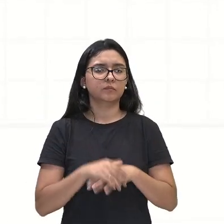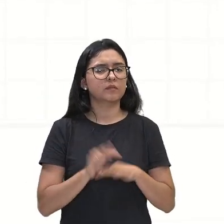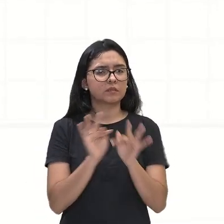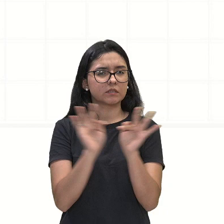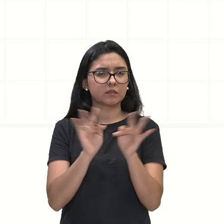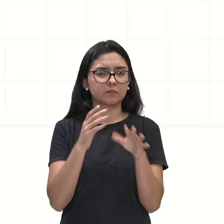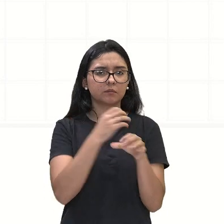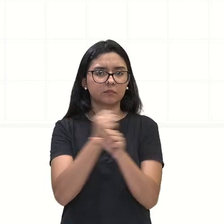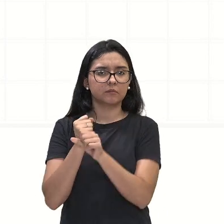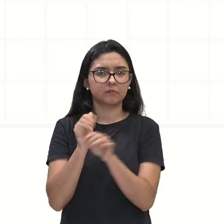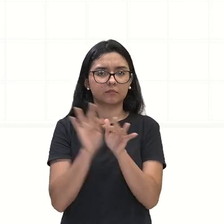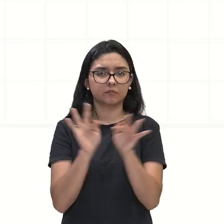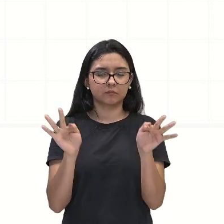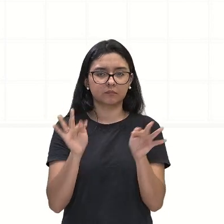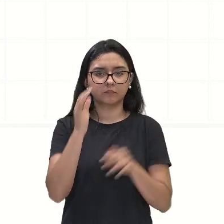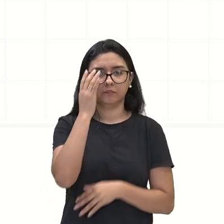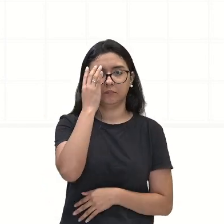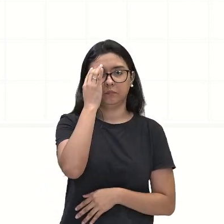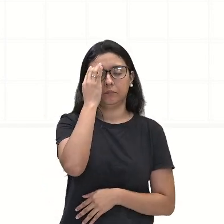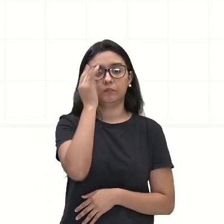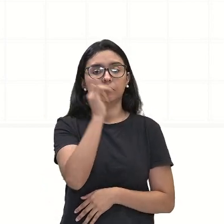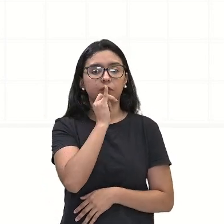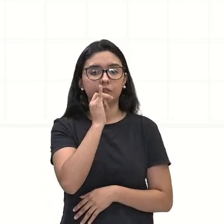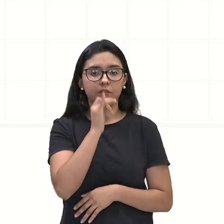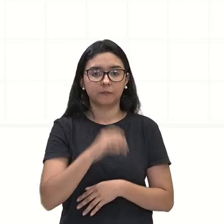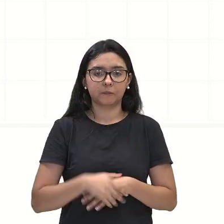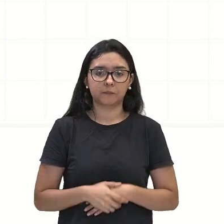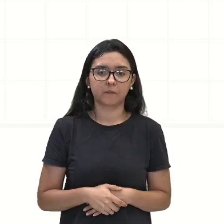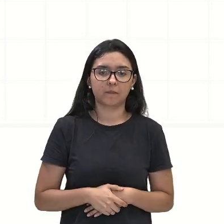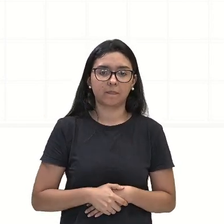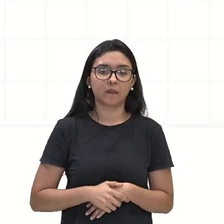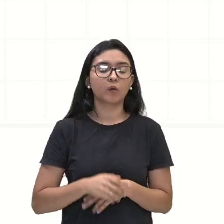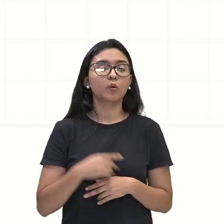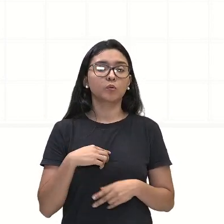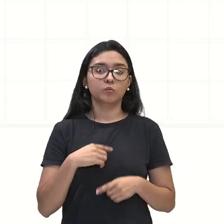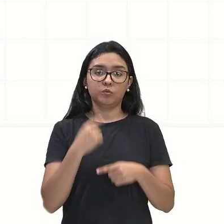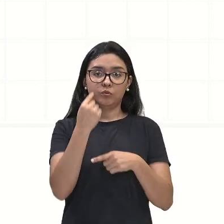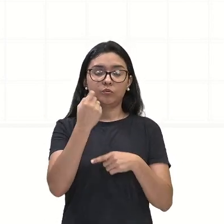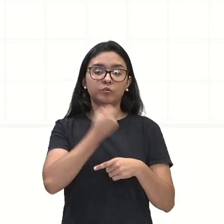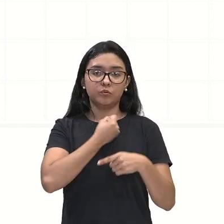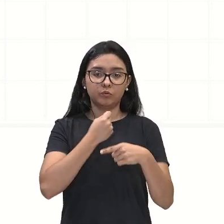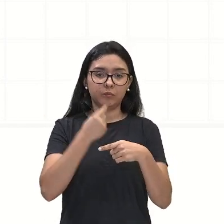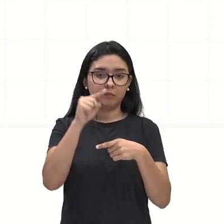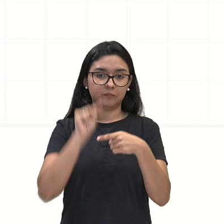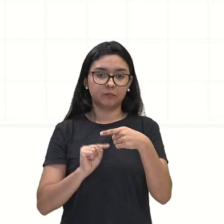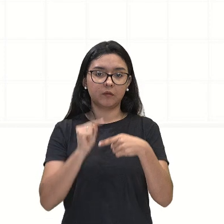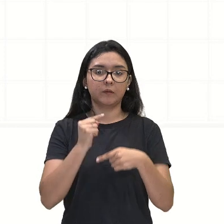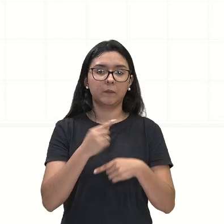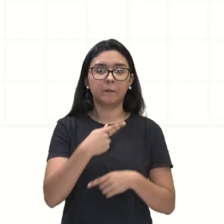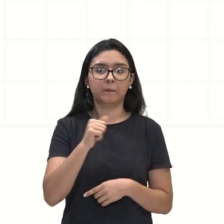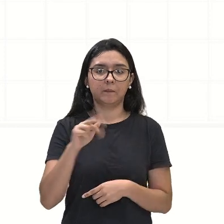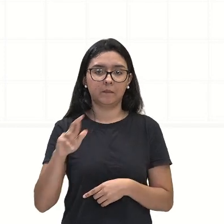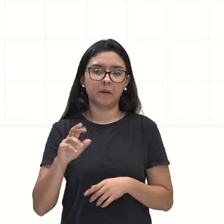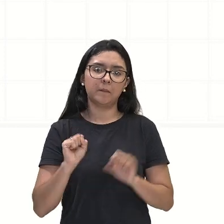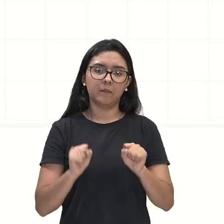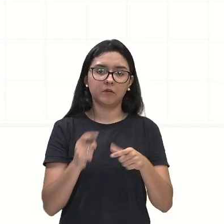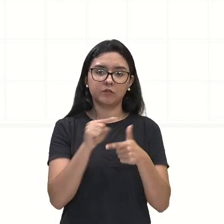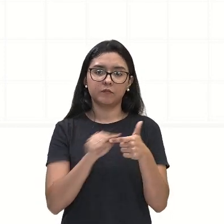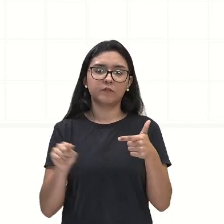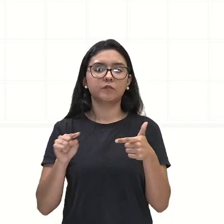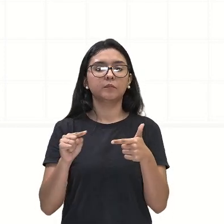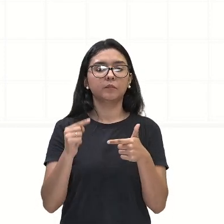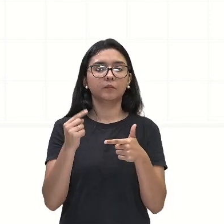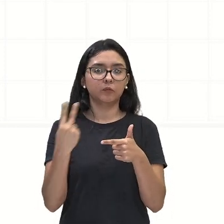ficar valores mais interessantes. Por exemplo, os dois números são pares. Eu poderia dividir por 2. Então, dividindo aqui